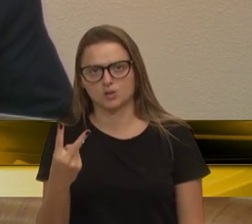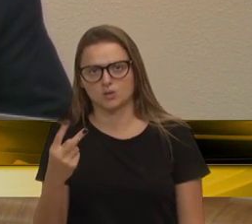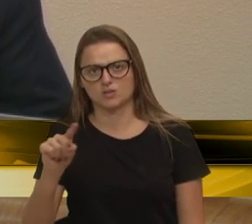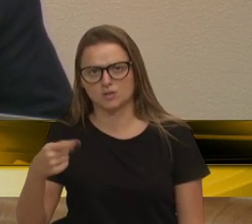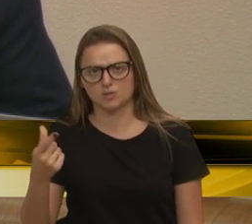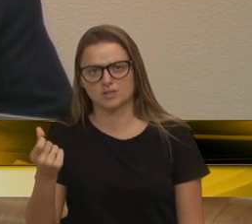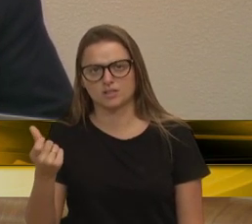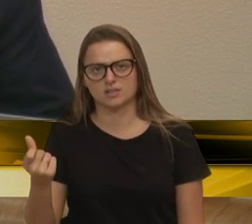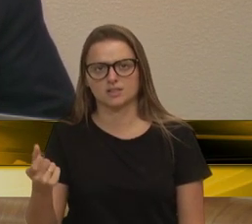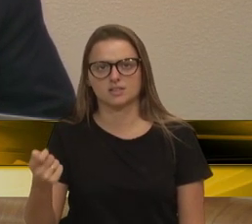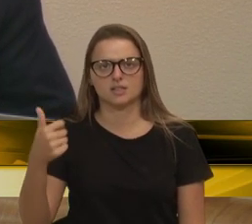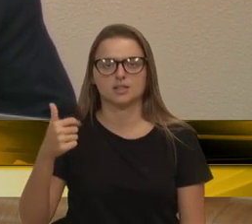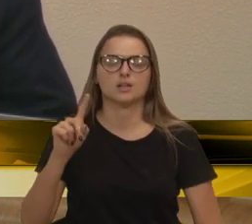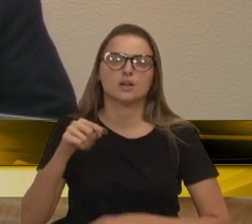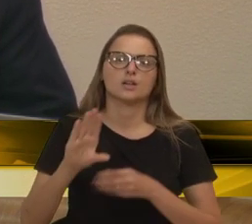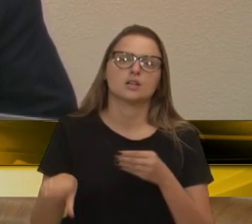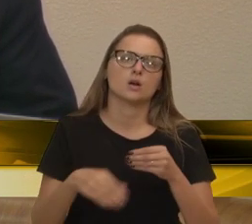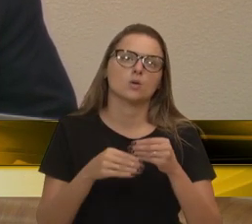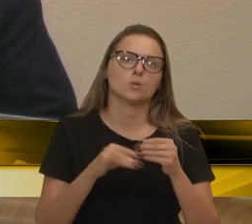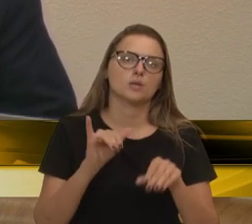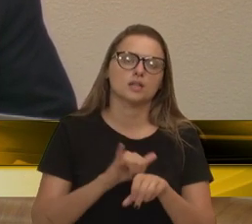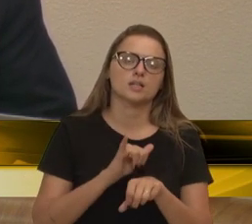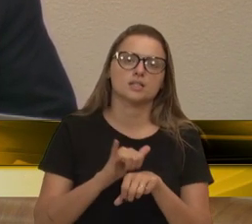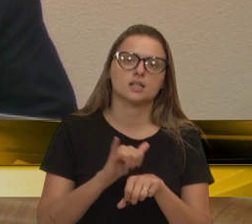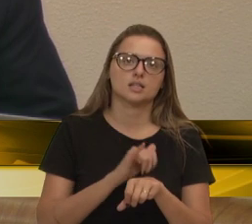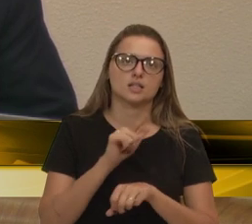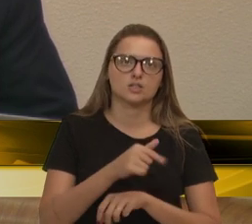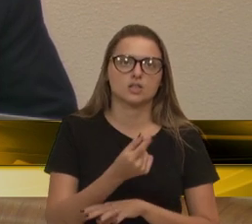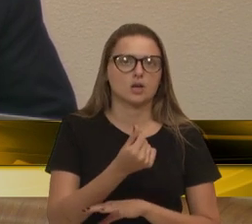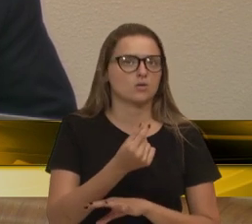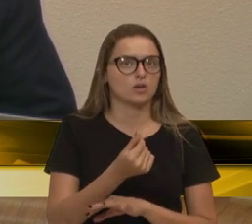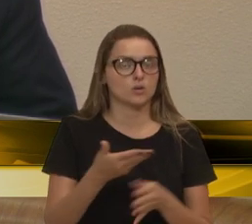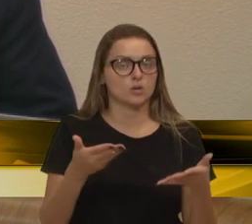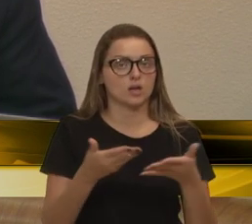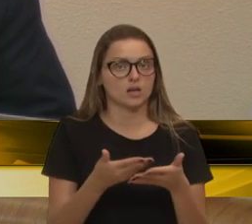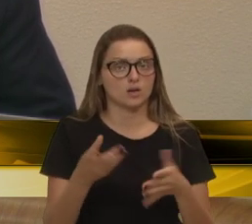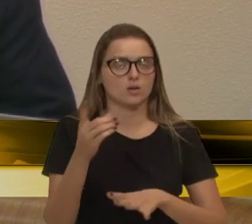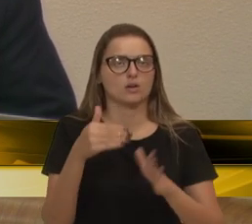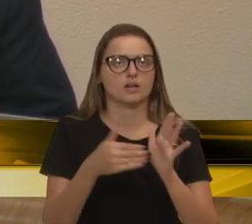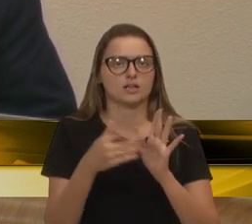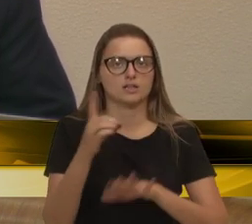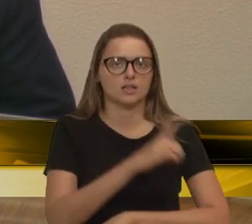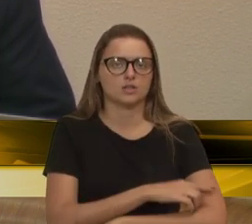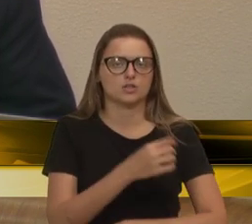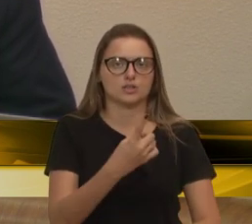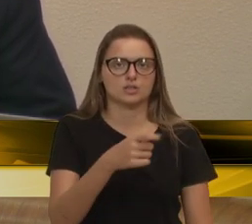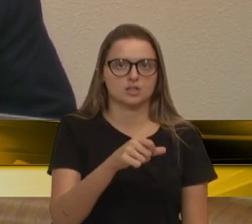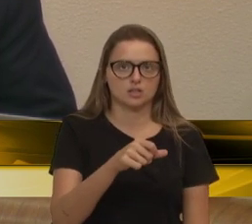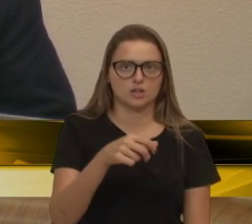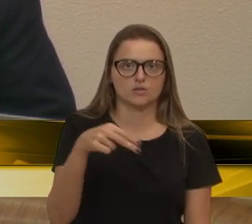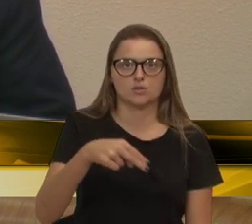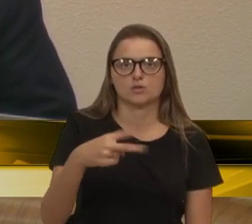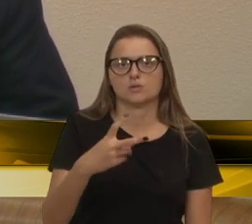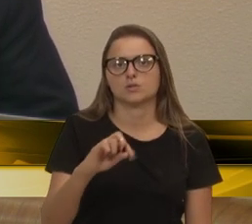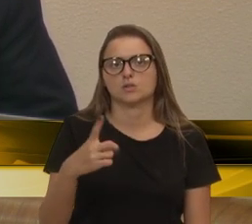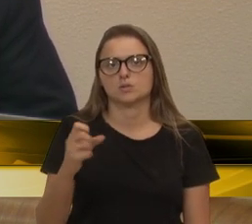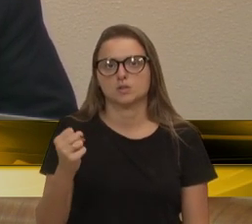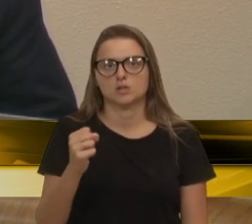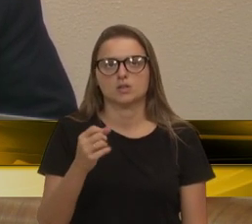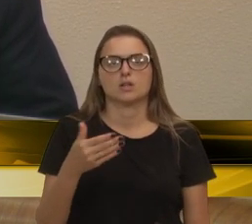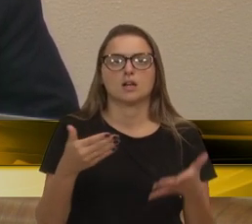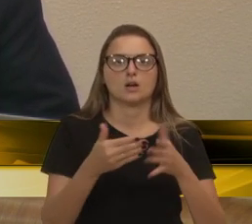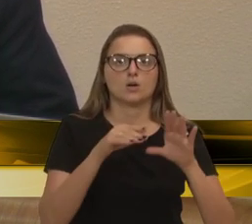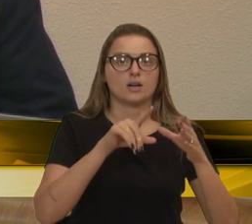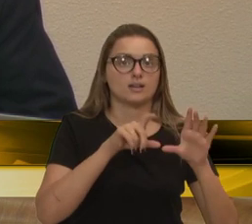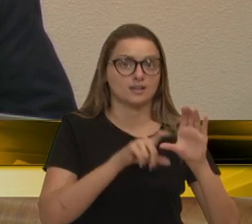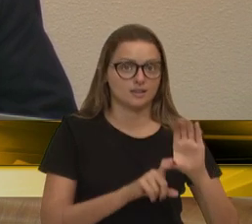854.622,62 o acréscimo que essa manobra resultou em valores atualizados até 19 de novembro de 2018, resultando em débito de